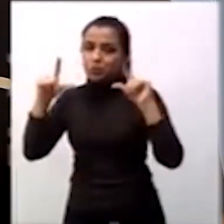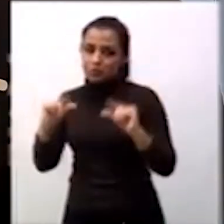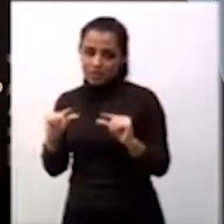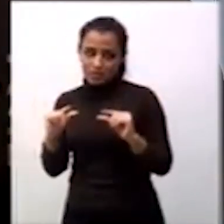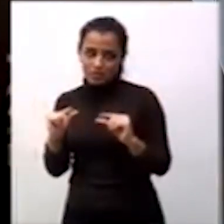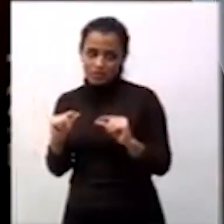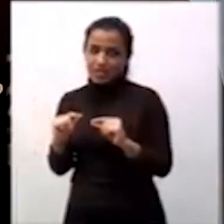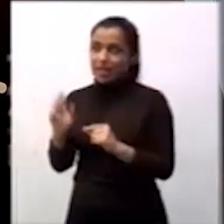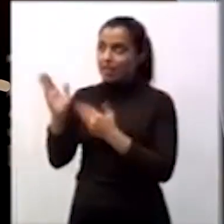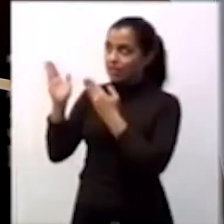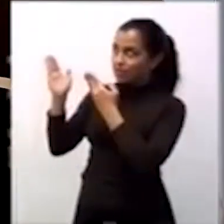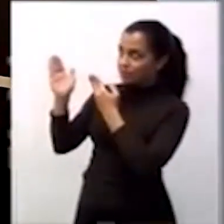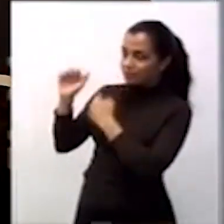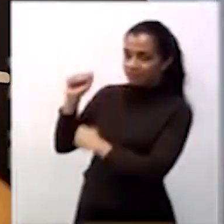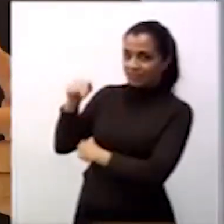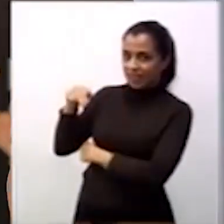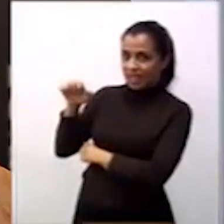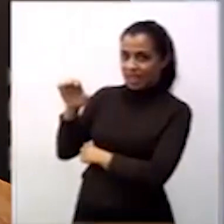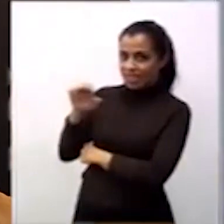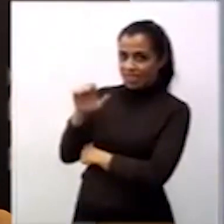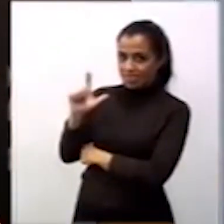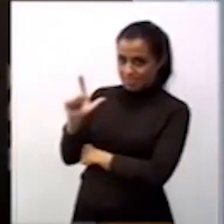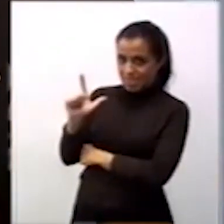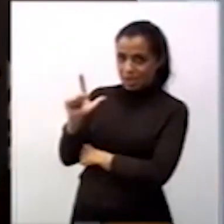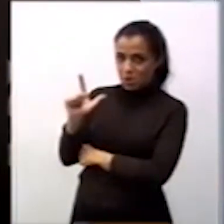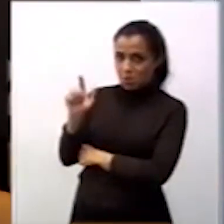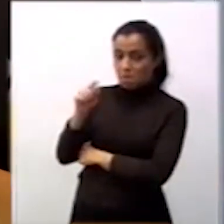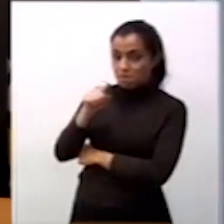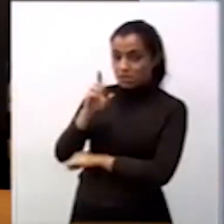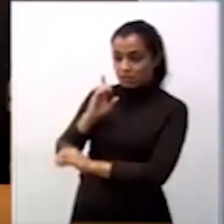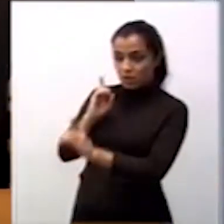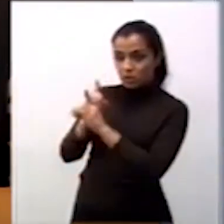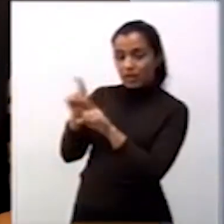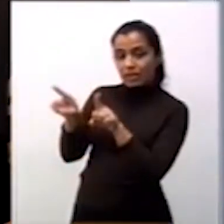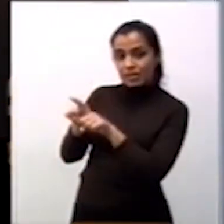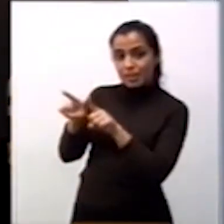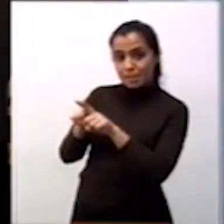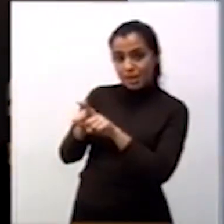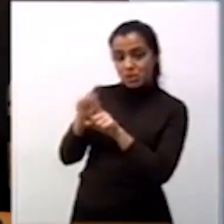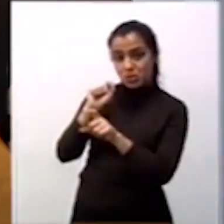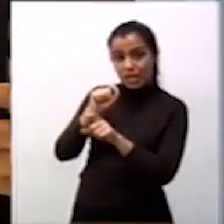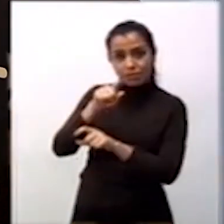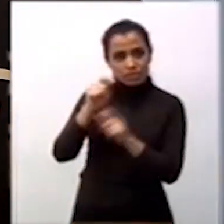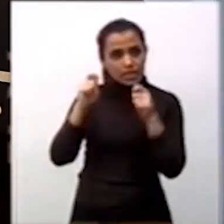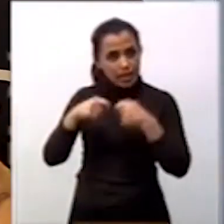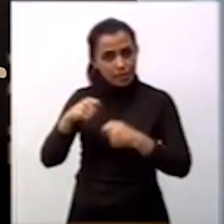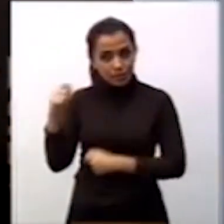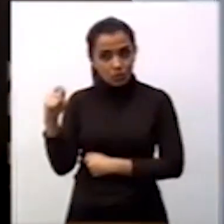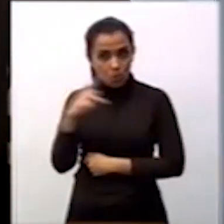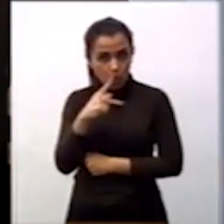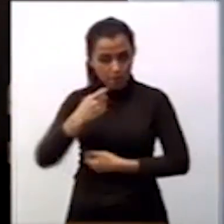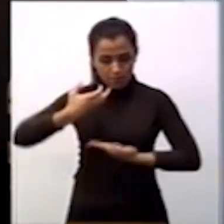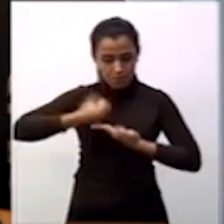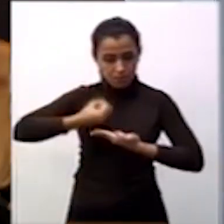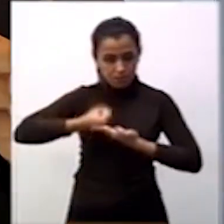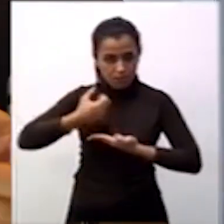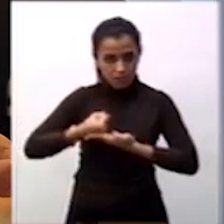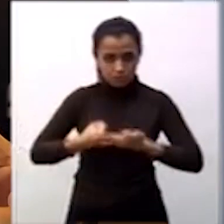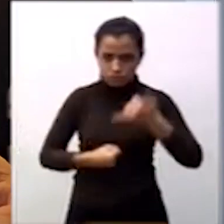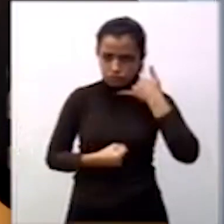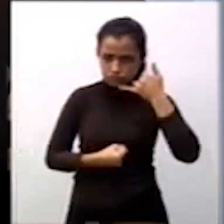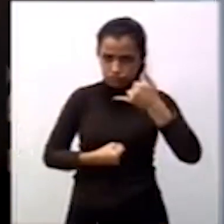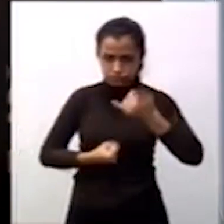ANEEL, você também vai encontrar, e aí também é bacana isso, você consegue baixar gratuitamente a ANEEL Consumidor, que é